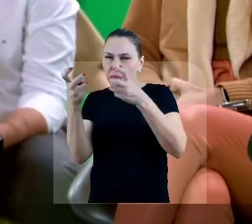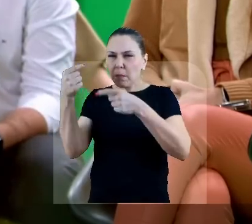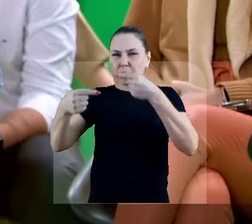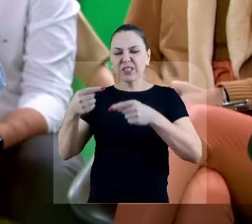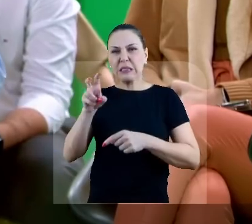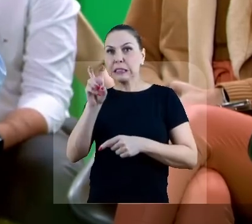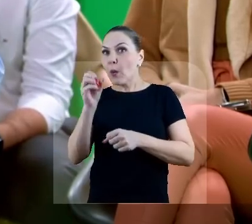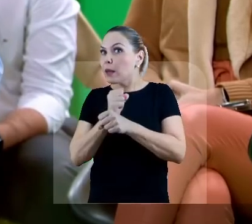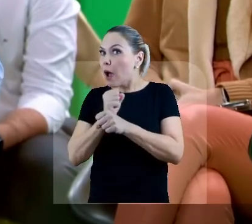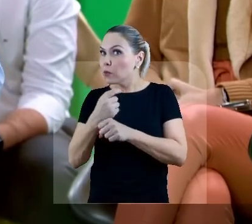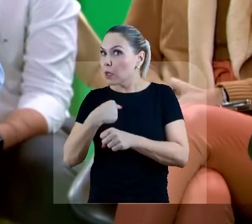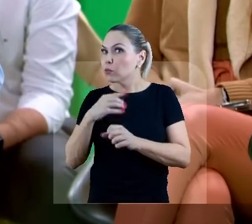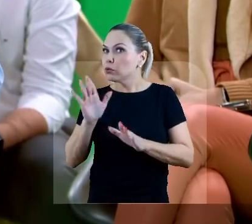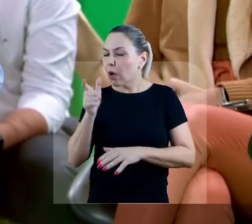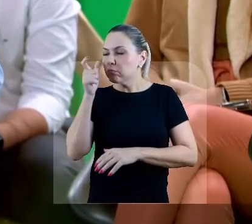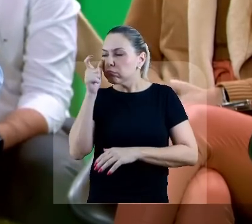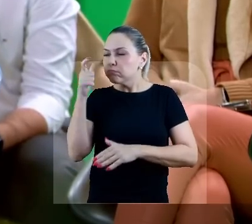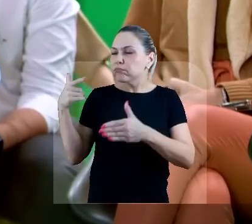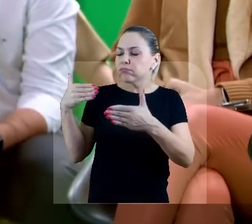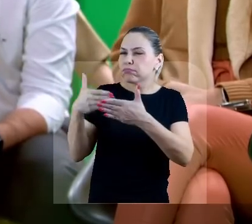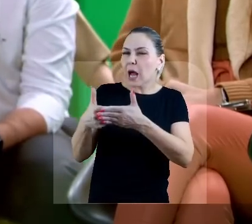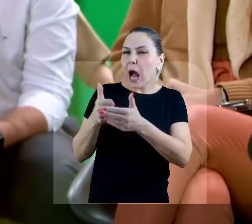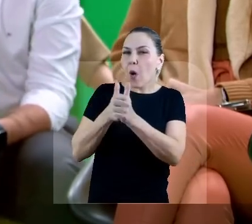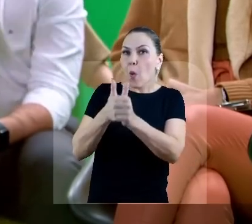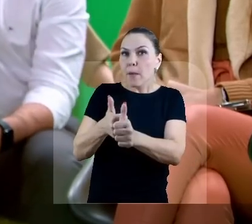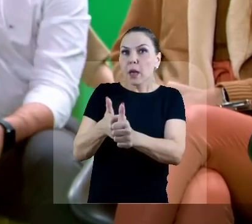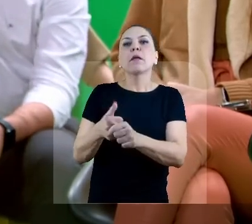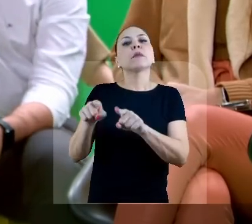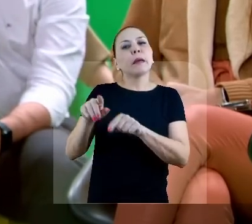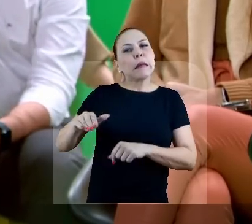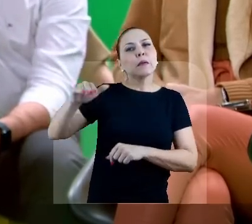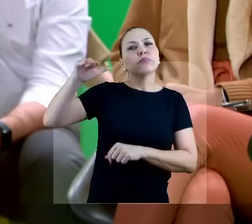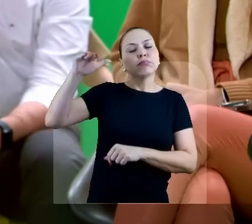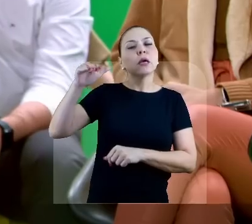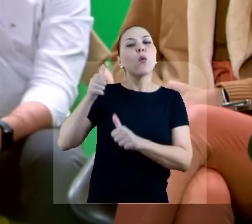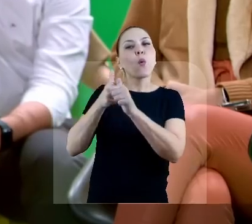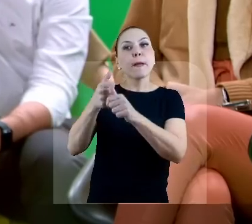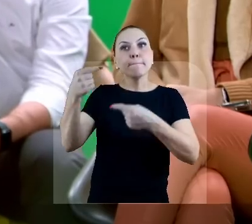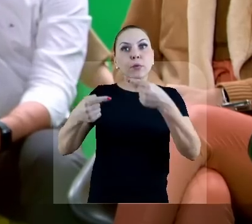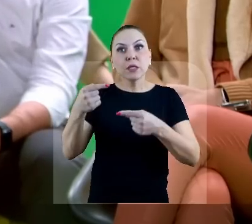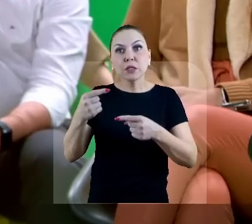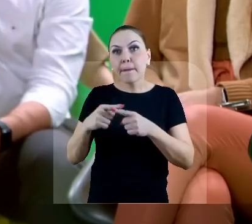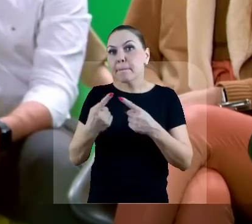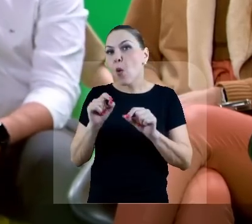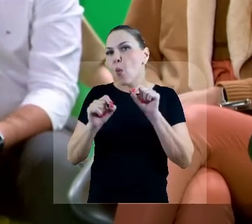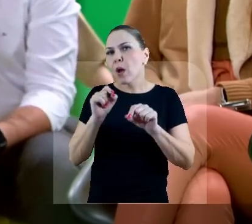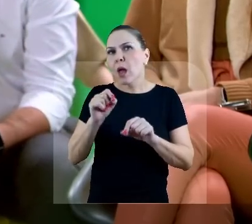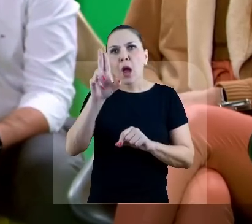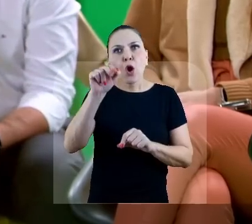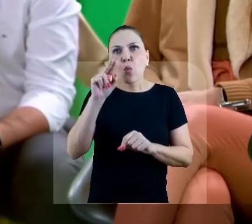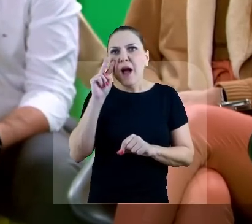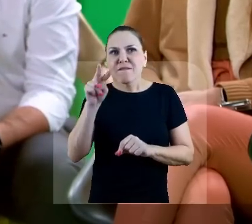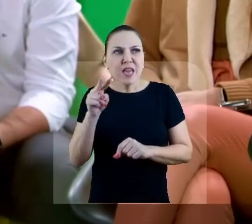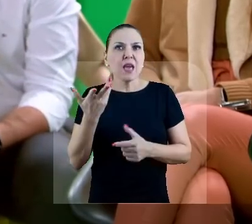política há uns 50 anos. Sempre prestei atenção, mesmo quando era menino. Eu nunca vi nem